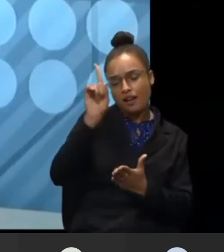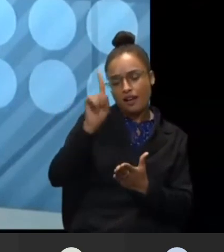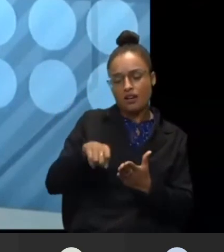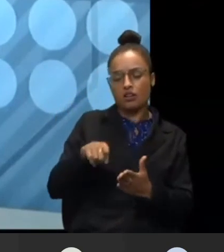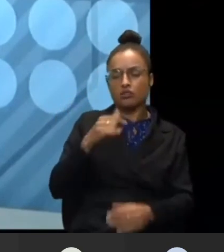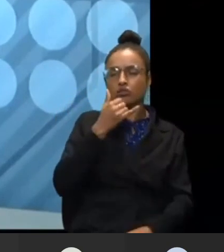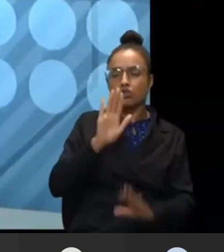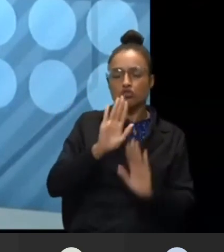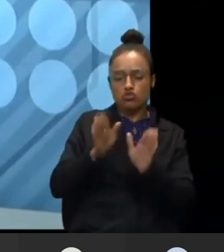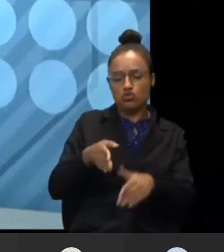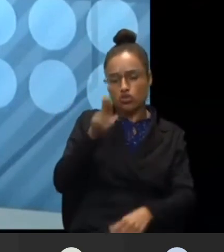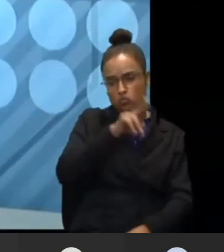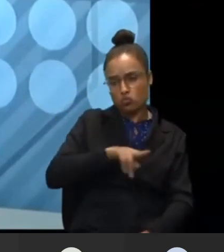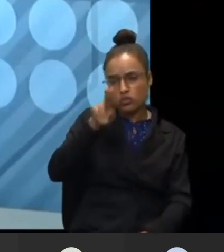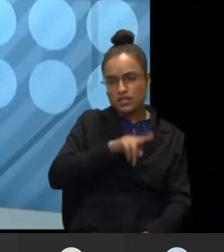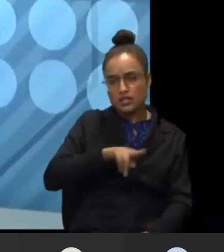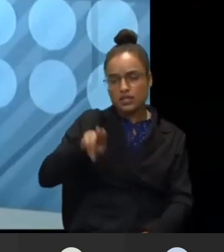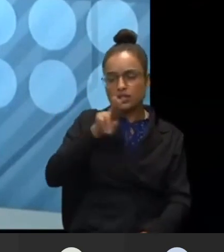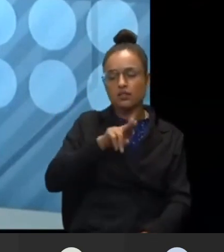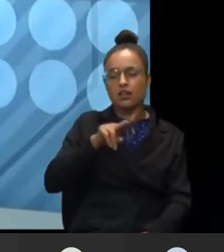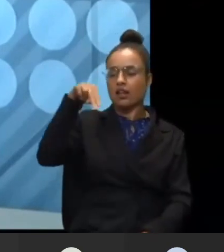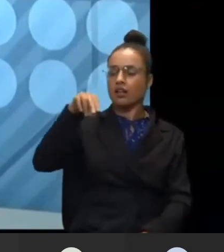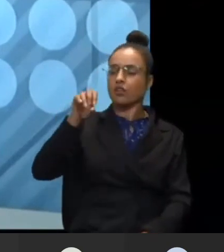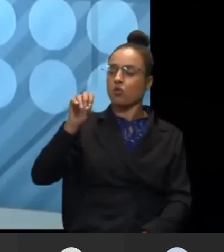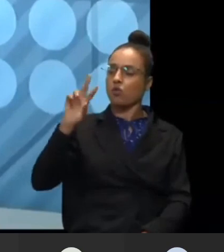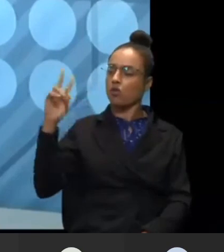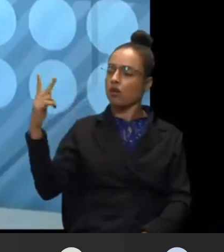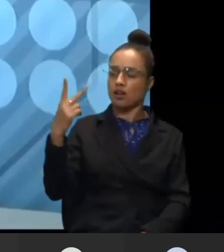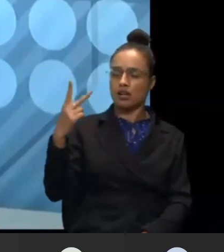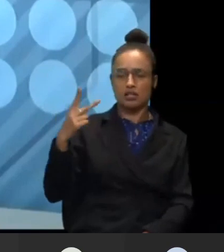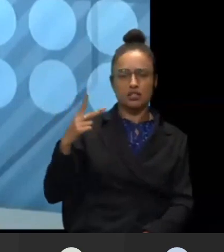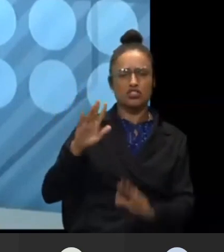NaOH gasto e tendo o valor da